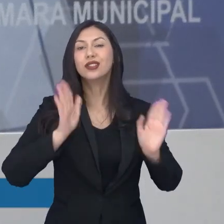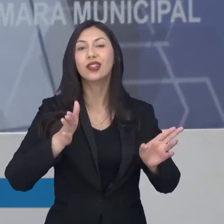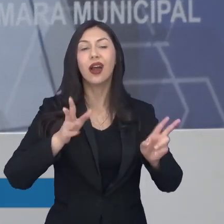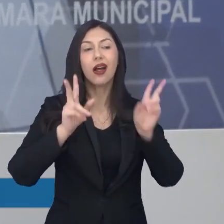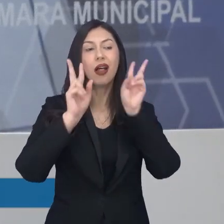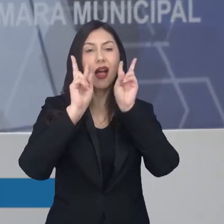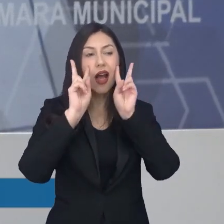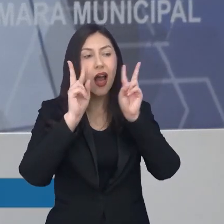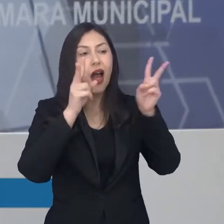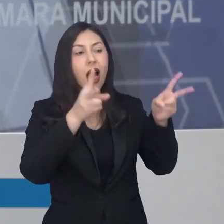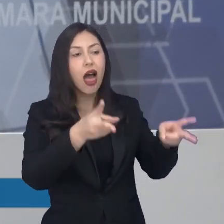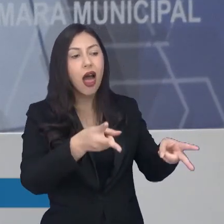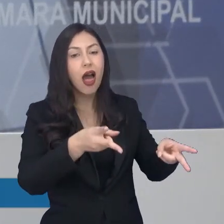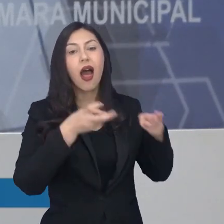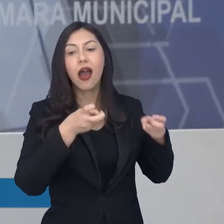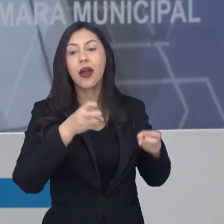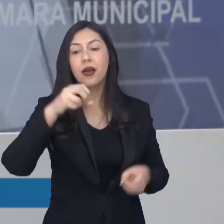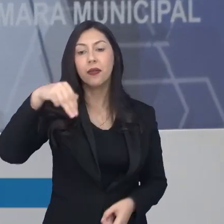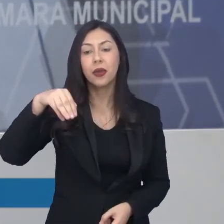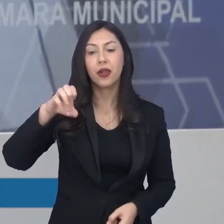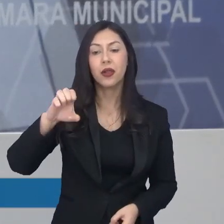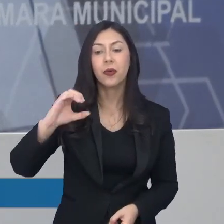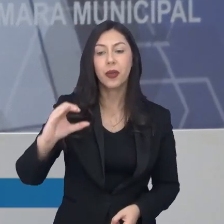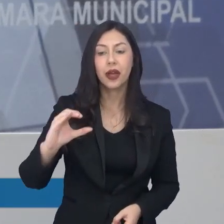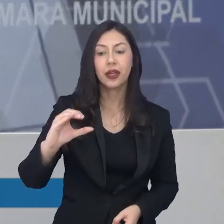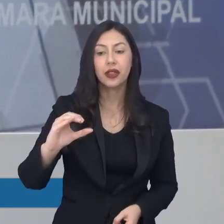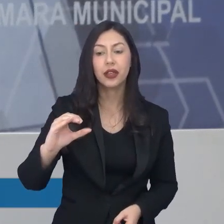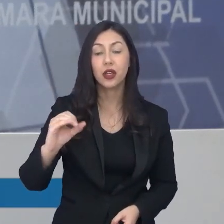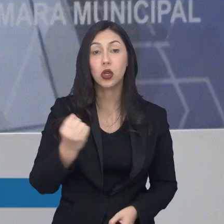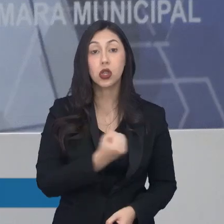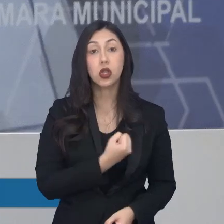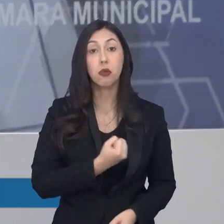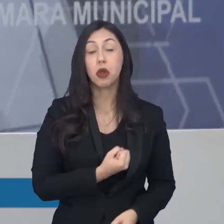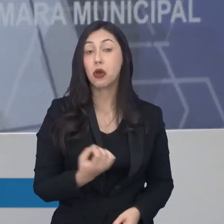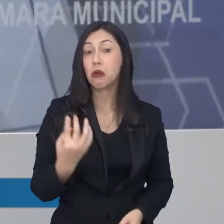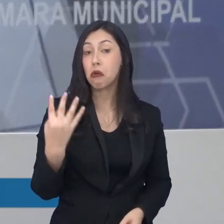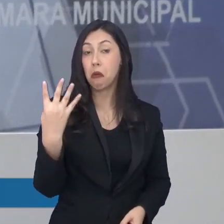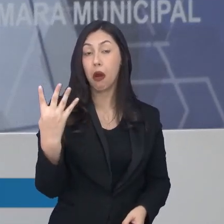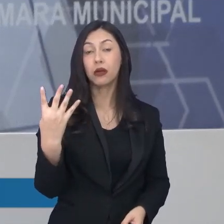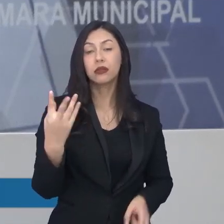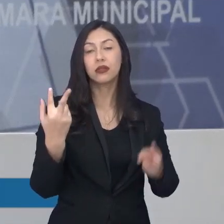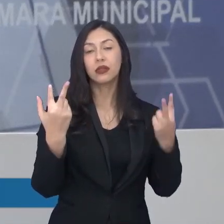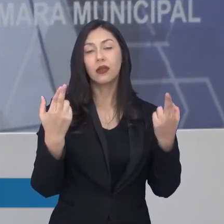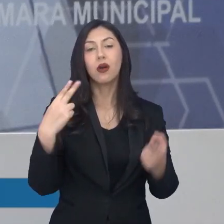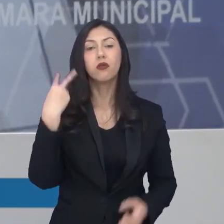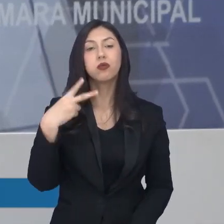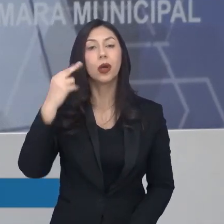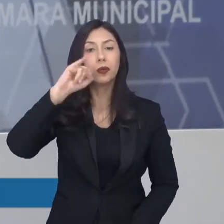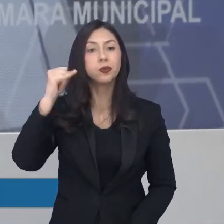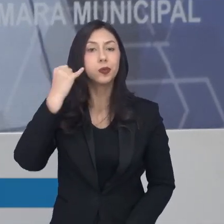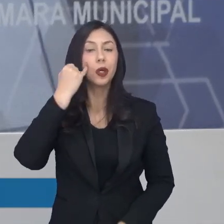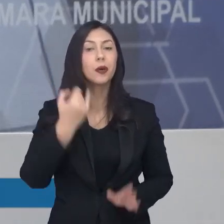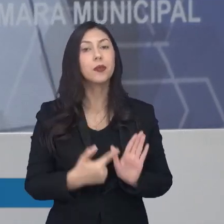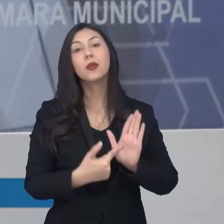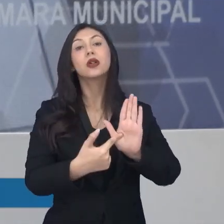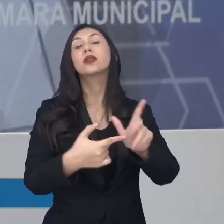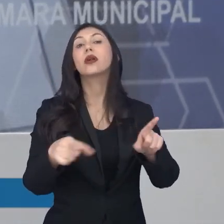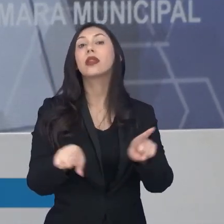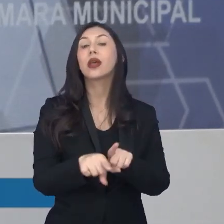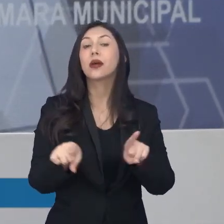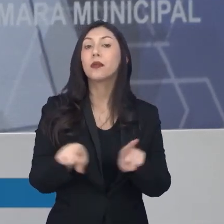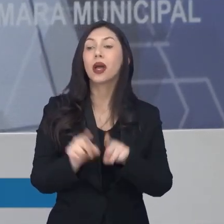reconhecido pelo MEC com a nota 4, como mencionou o vereador Juvenil, e